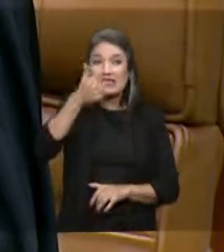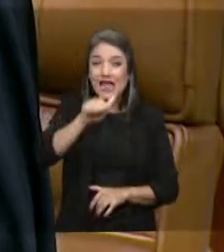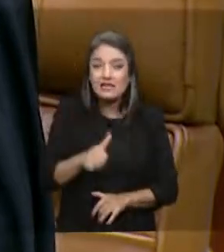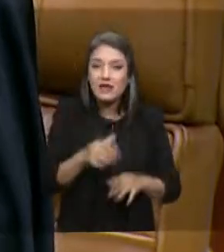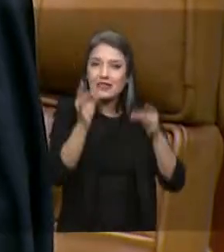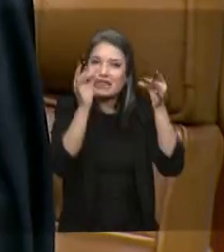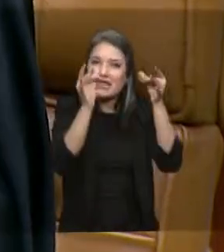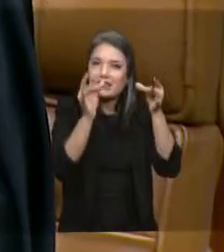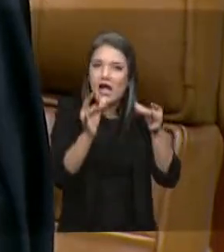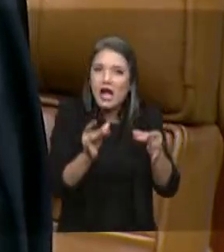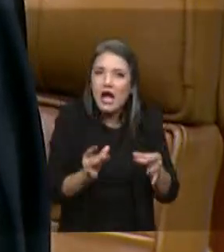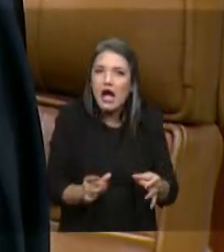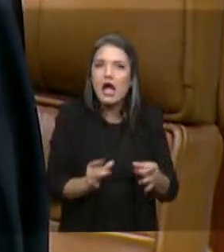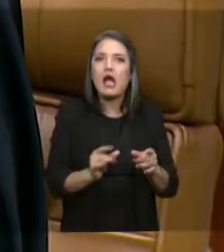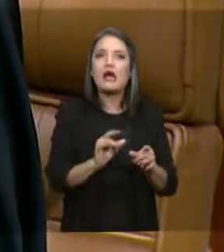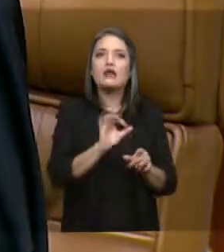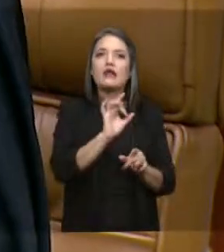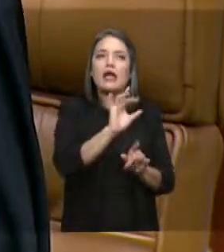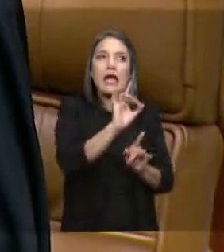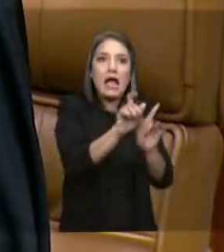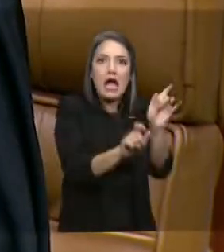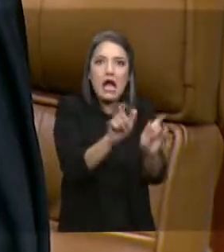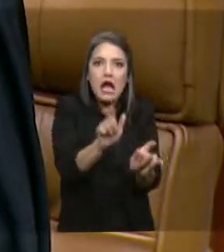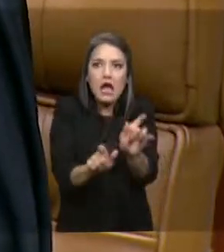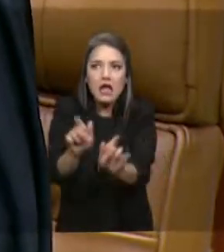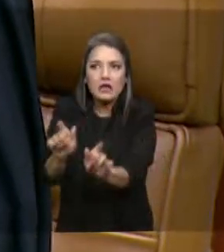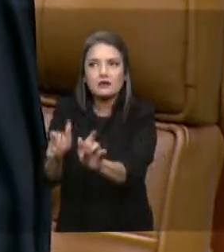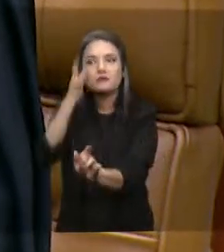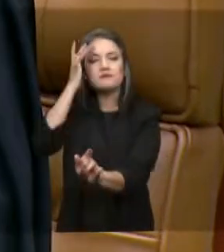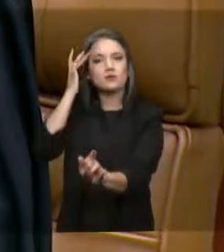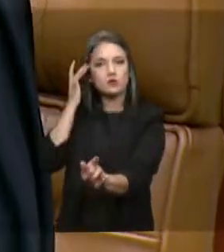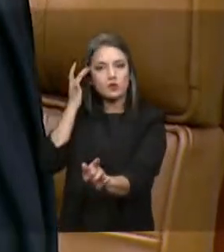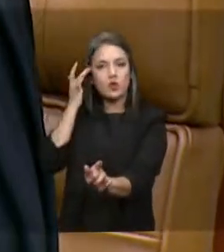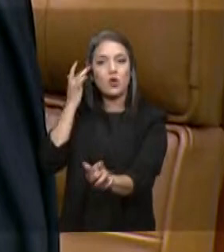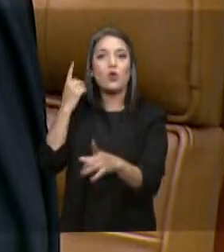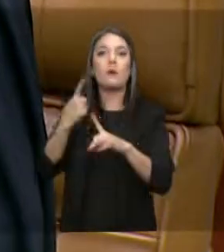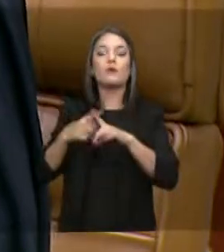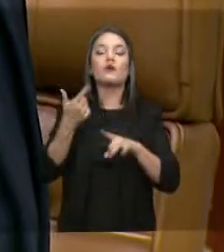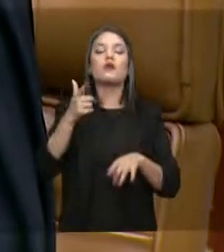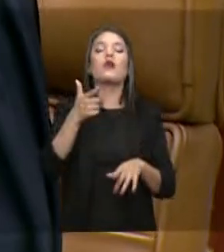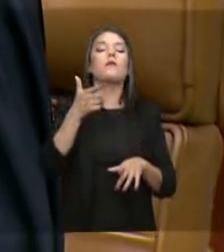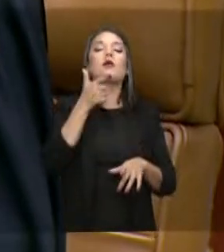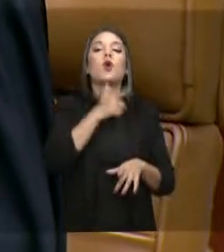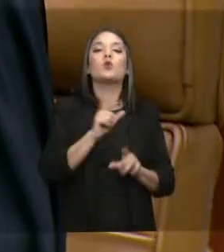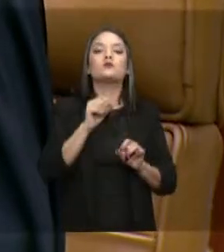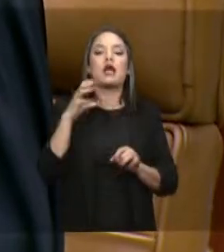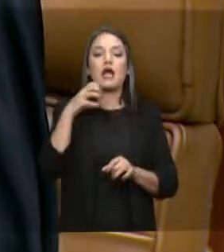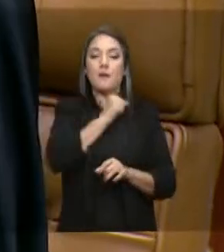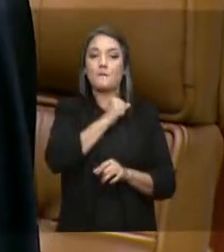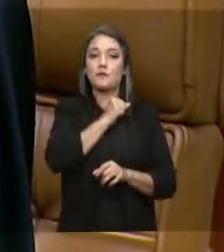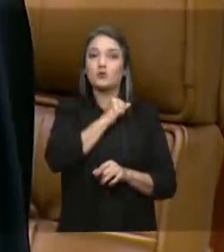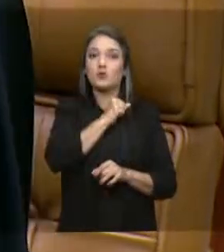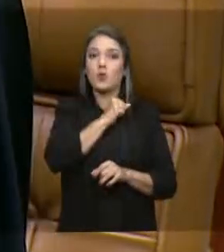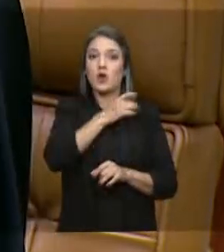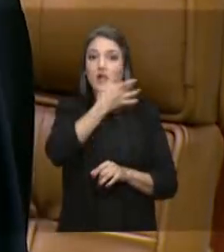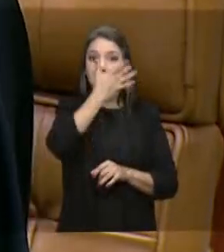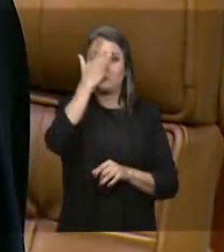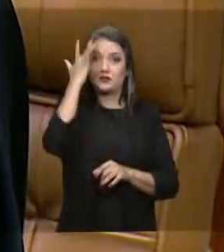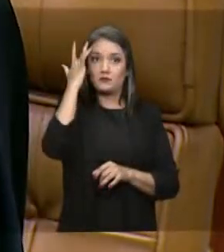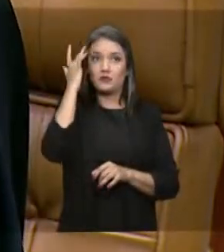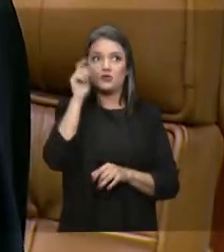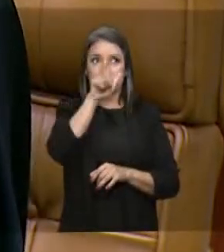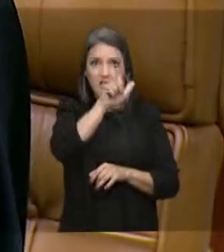detalhada de forma individualizada rapidamente aqueles que